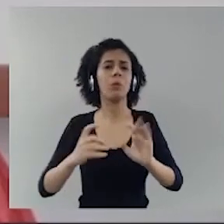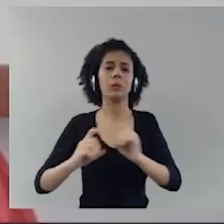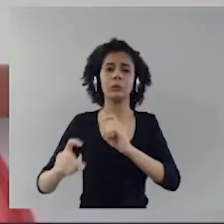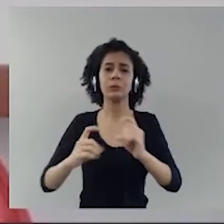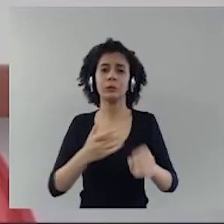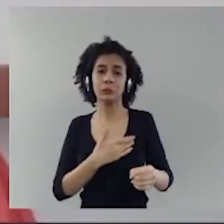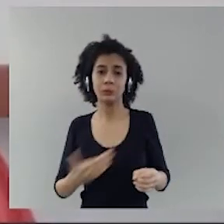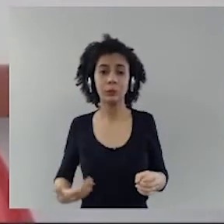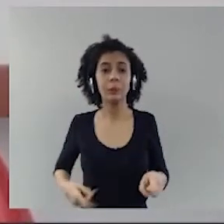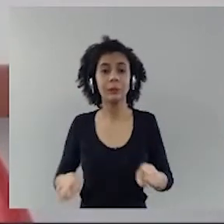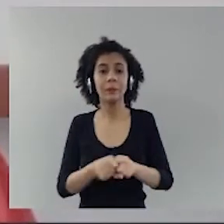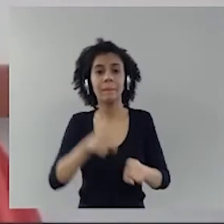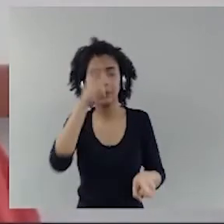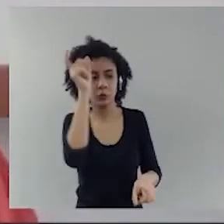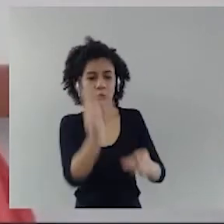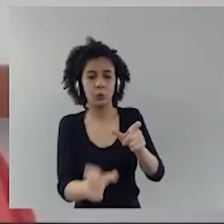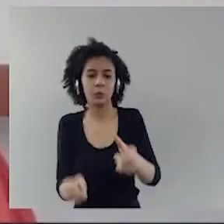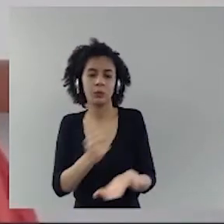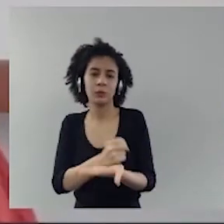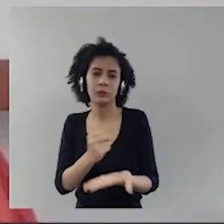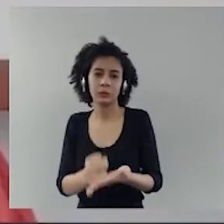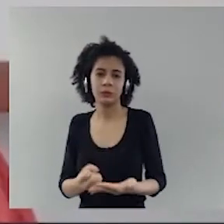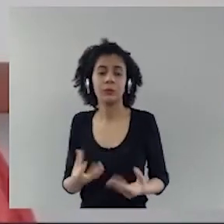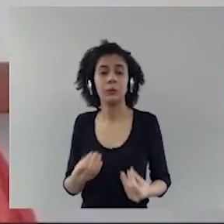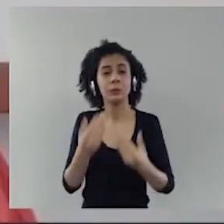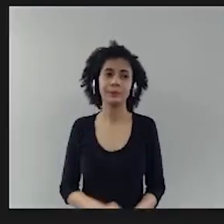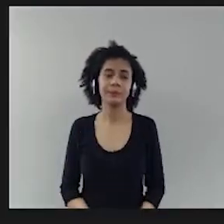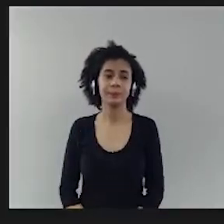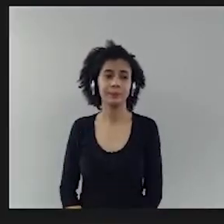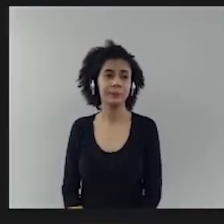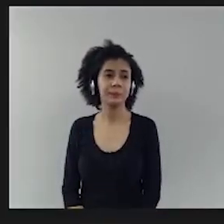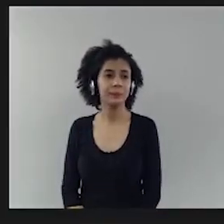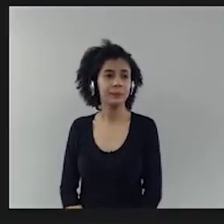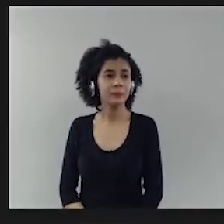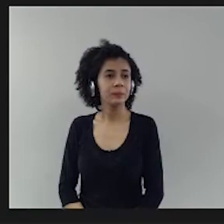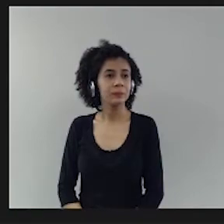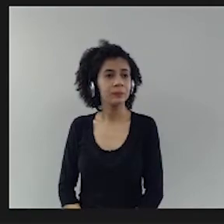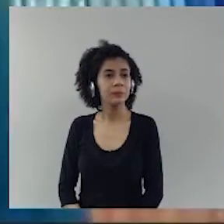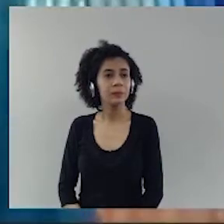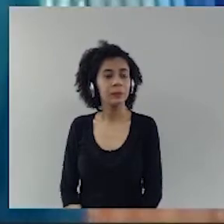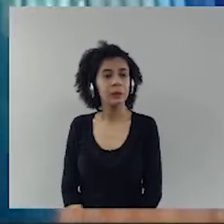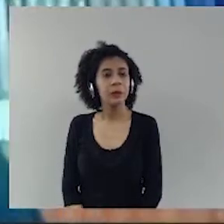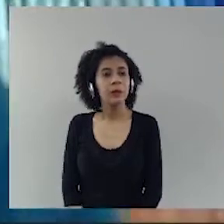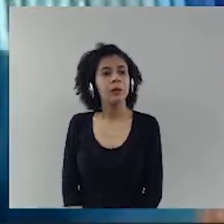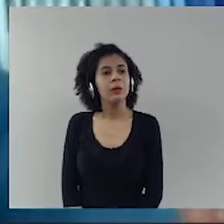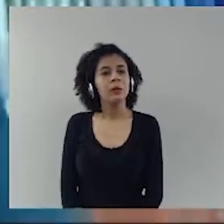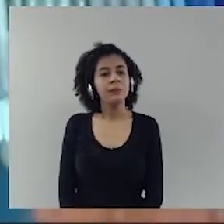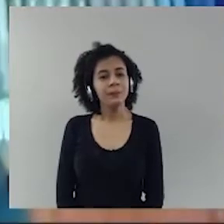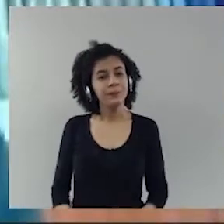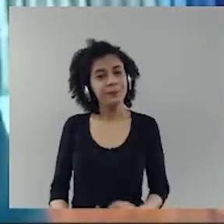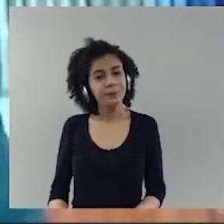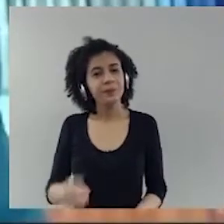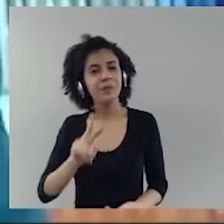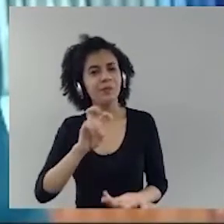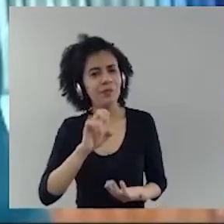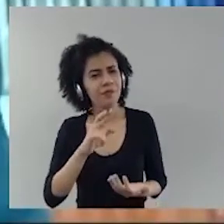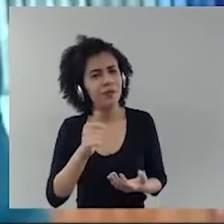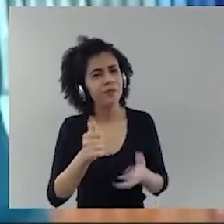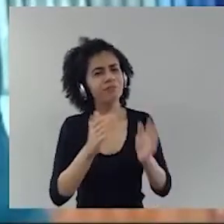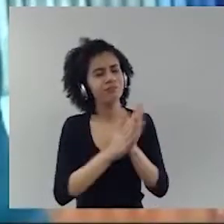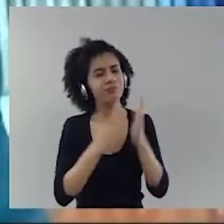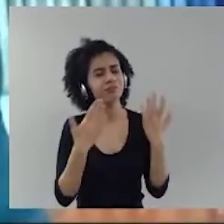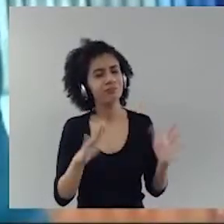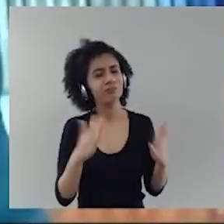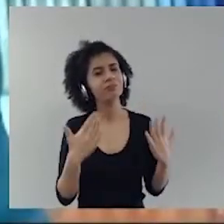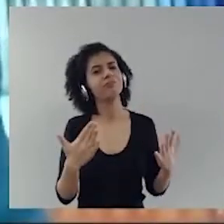e os contratados muito obrigado oi dona vera monteiro parabéns pela